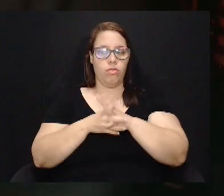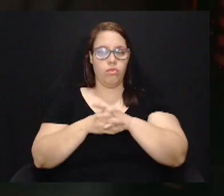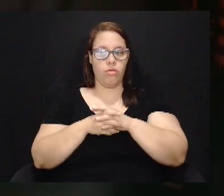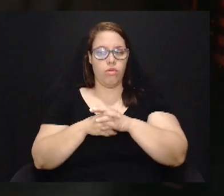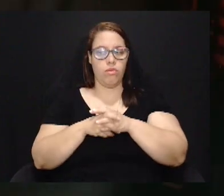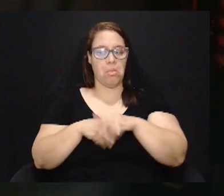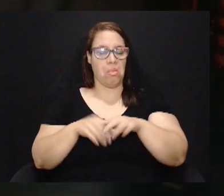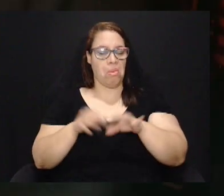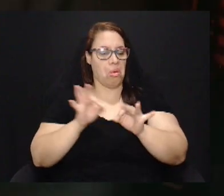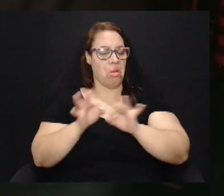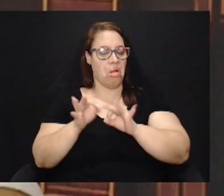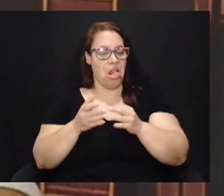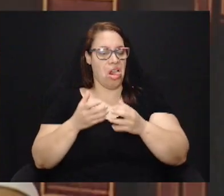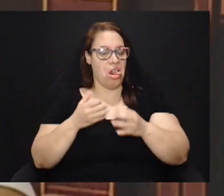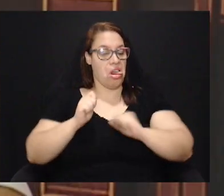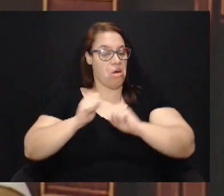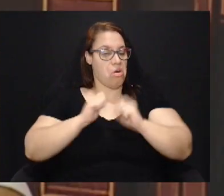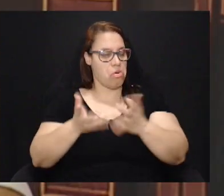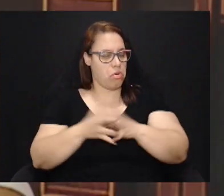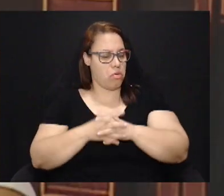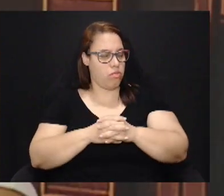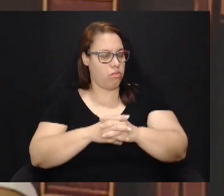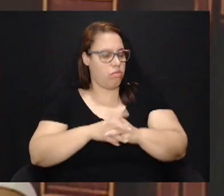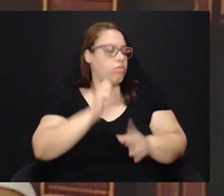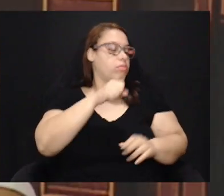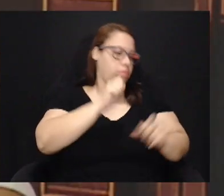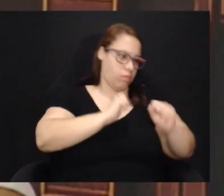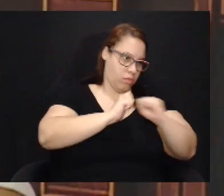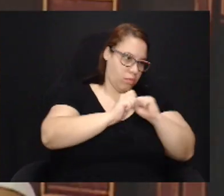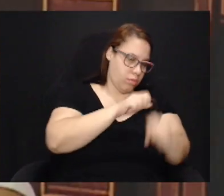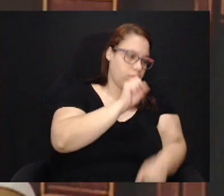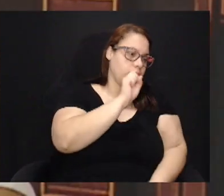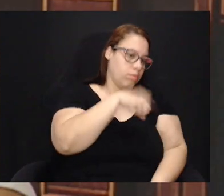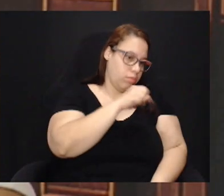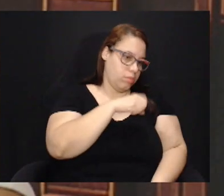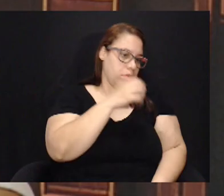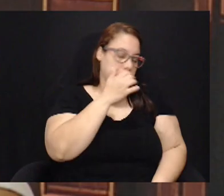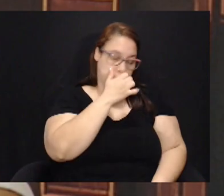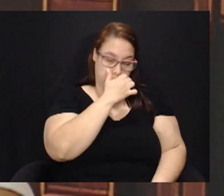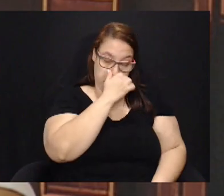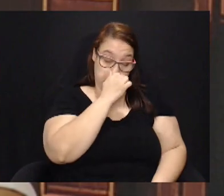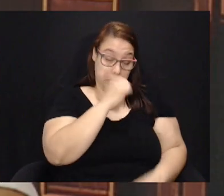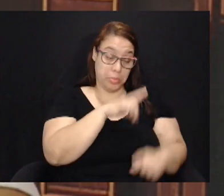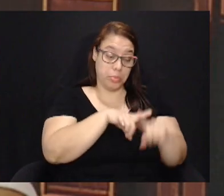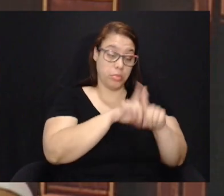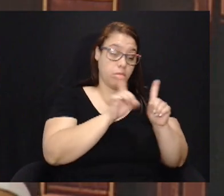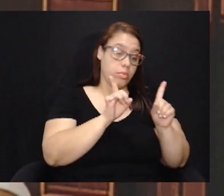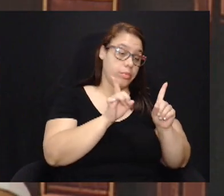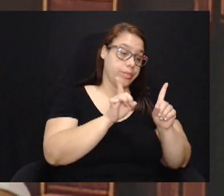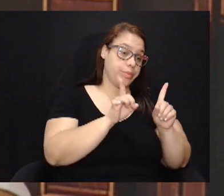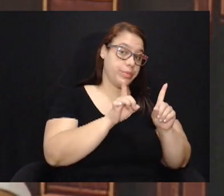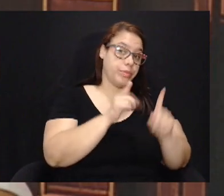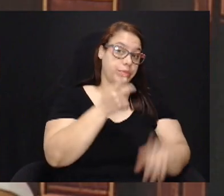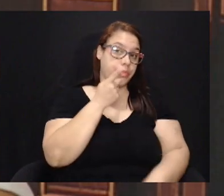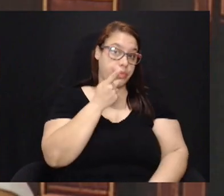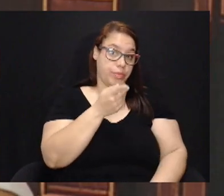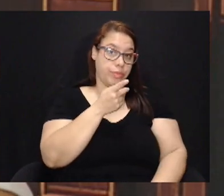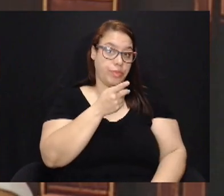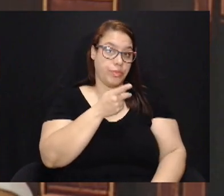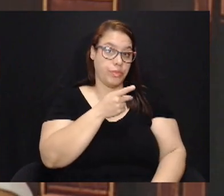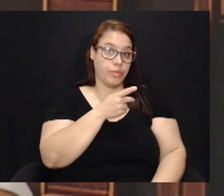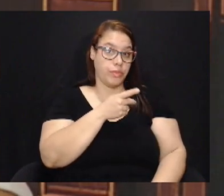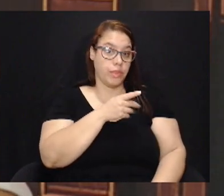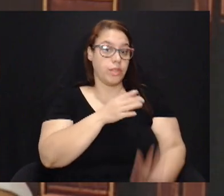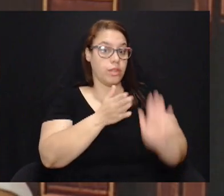quê? Sim, um pouco da disciplina, né? Mas é um pouco do que você está fazendo. Você está se propondo, você está